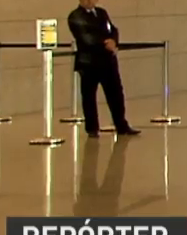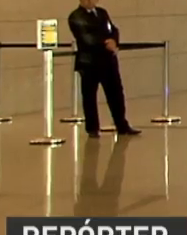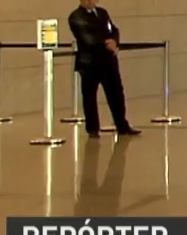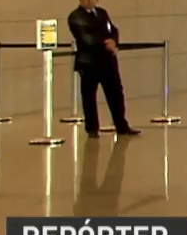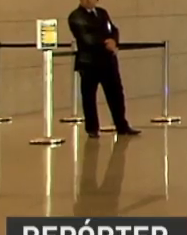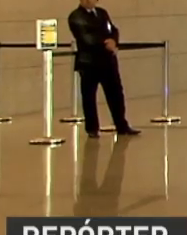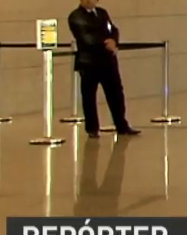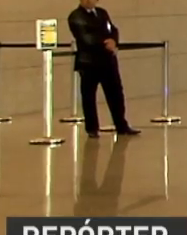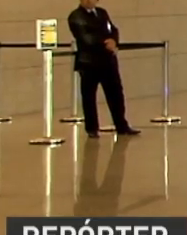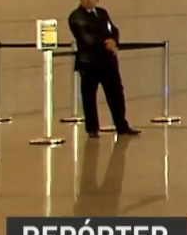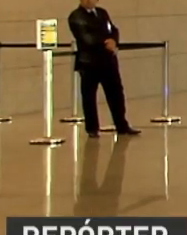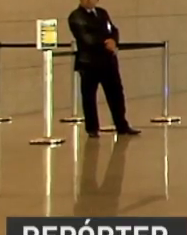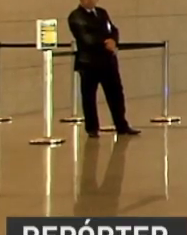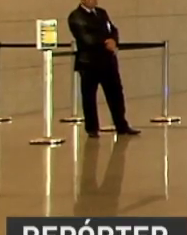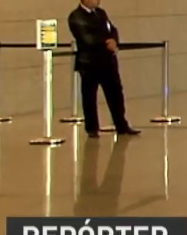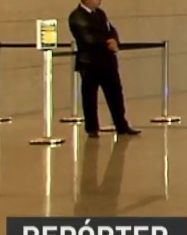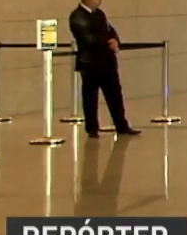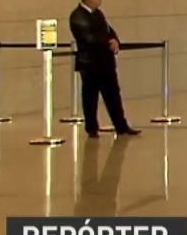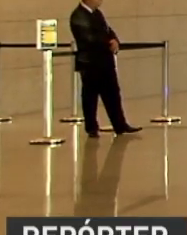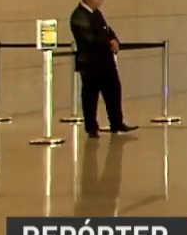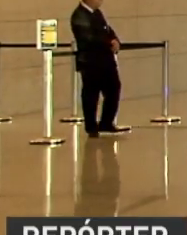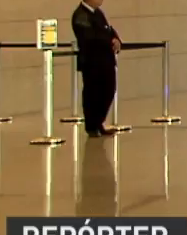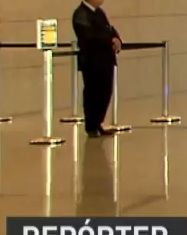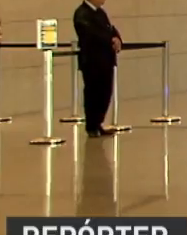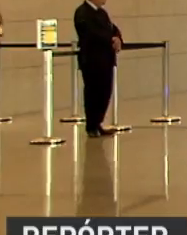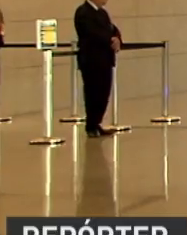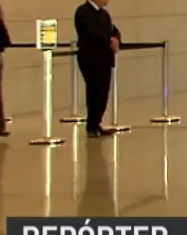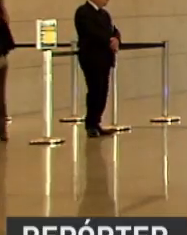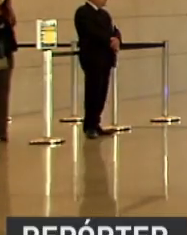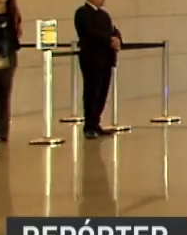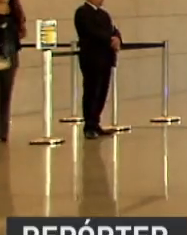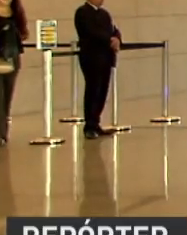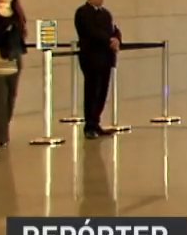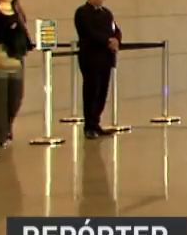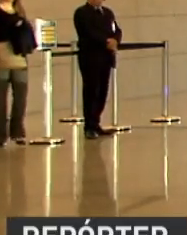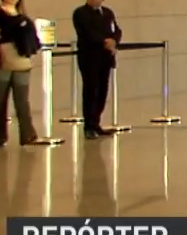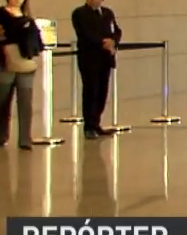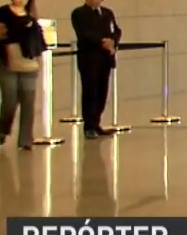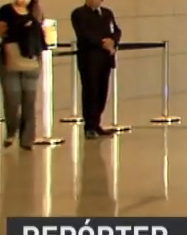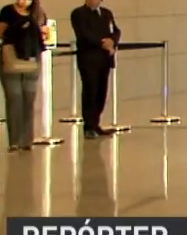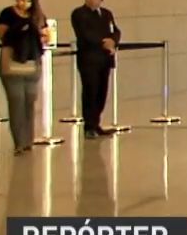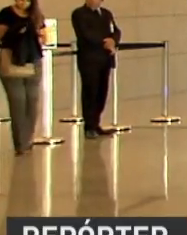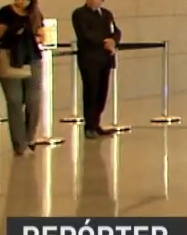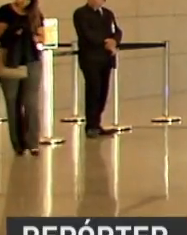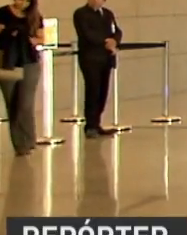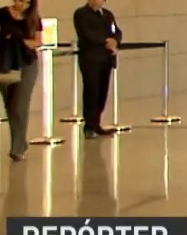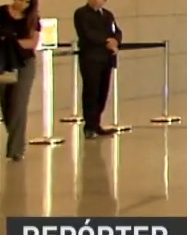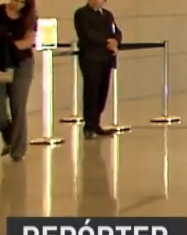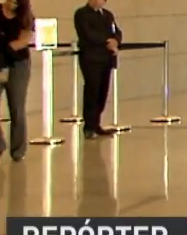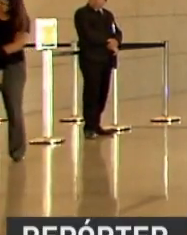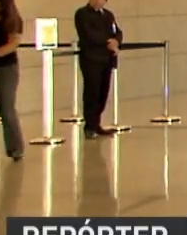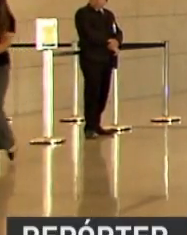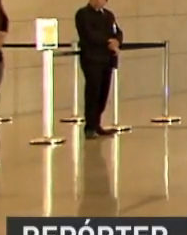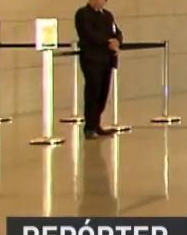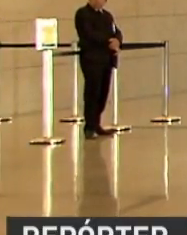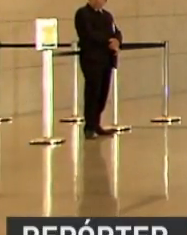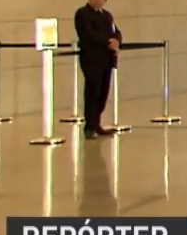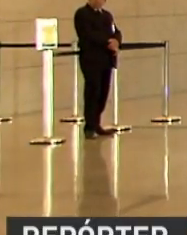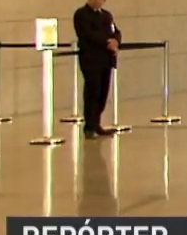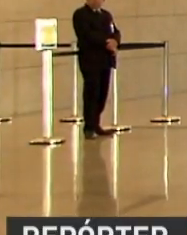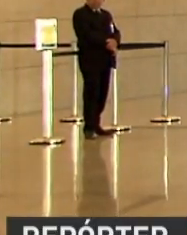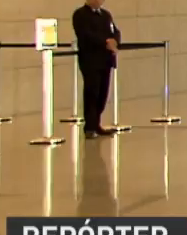no dia 8 de agosto o banco do brasil vai realizar créditos automaticamente nas contas correntes